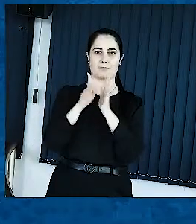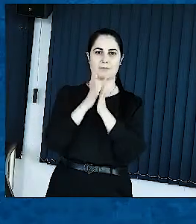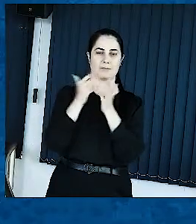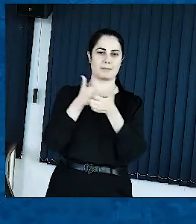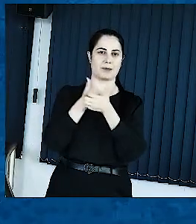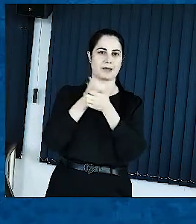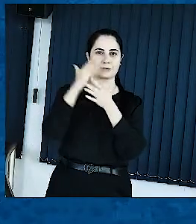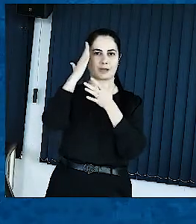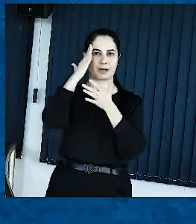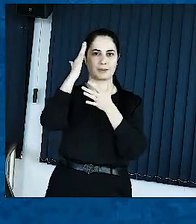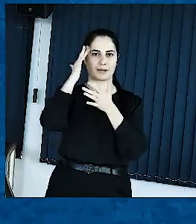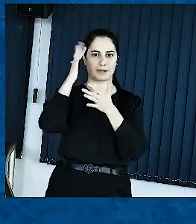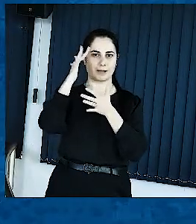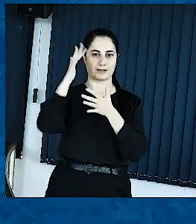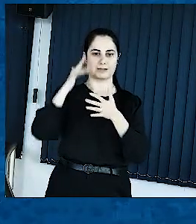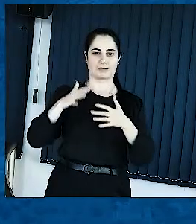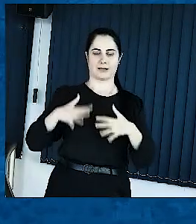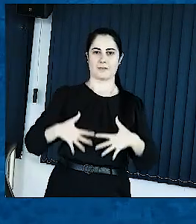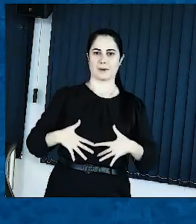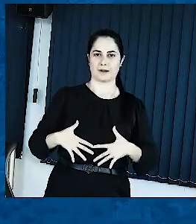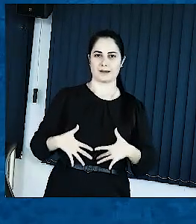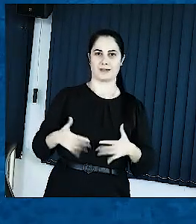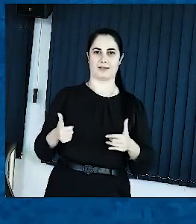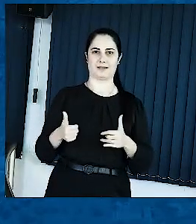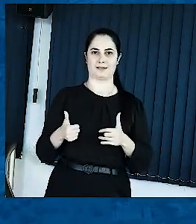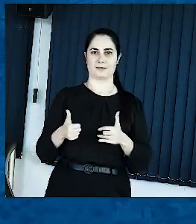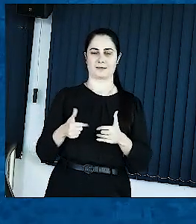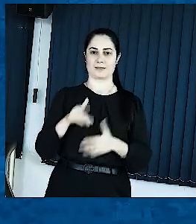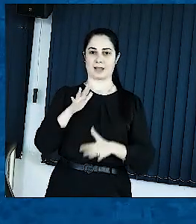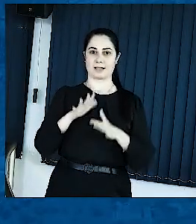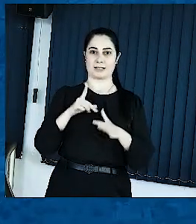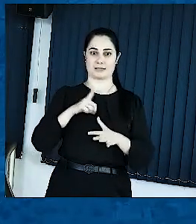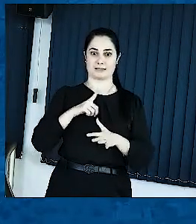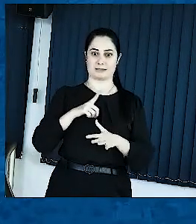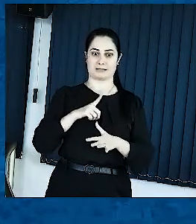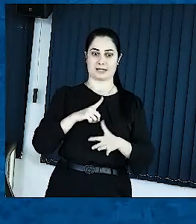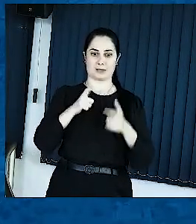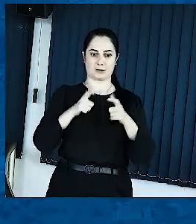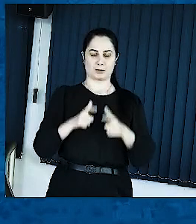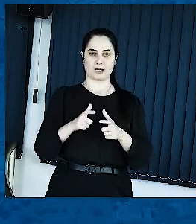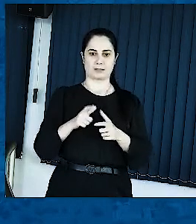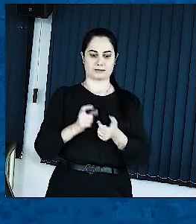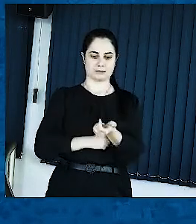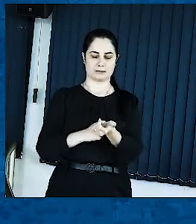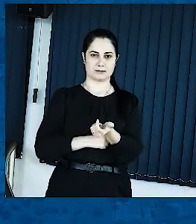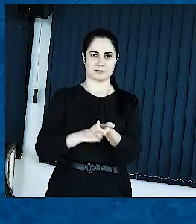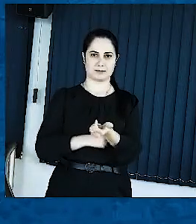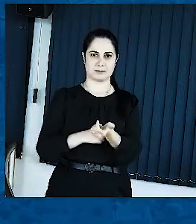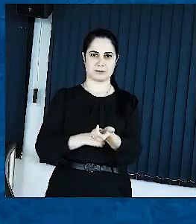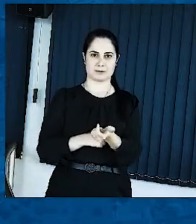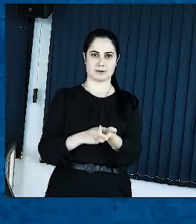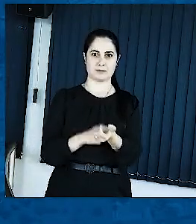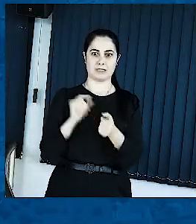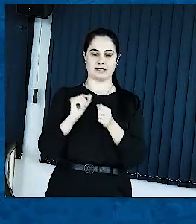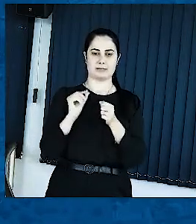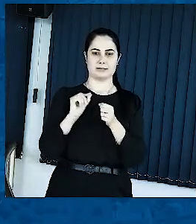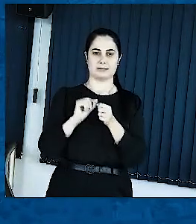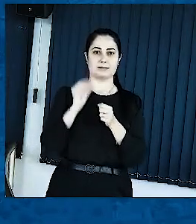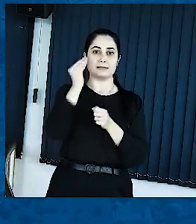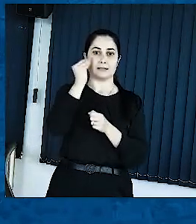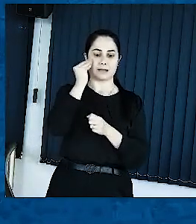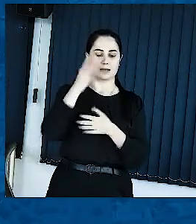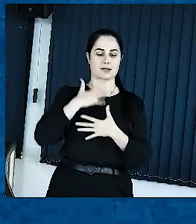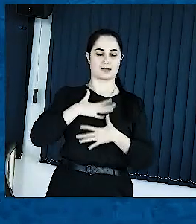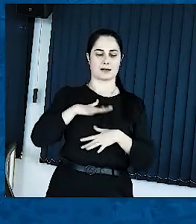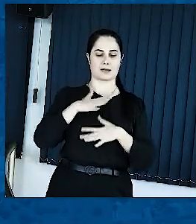cabeça, balançam a mãozinha na barriga, principalmente quando eles estão em alguma situação de estresse para tentar se regular. Um